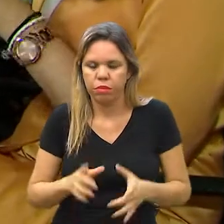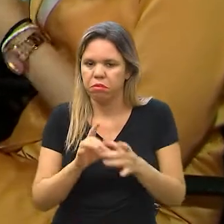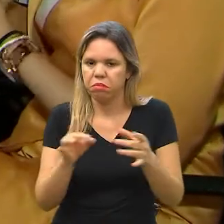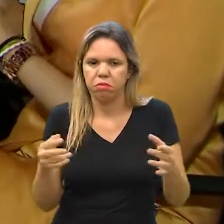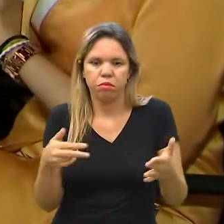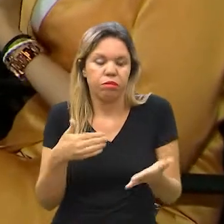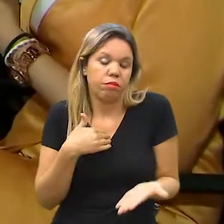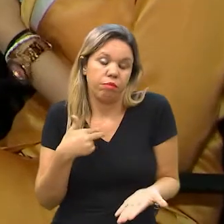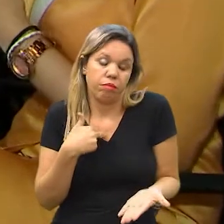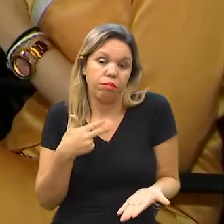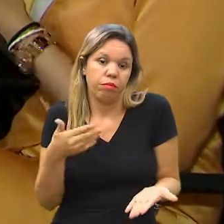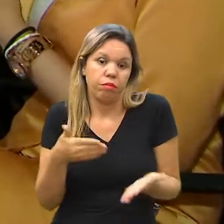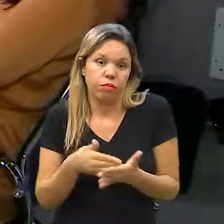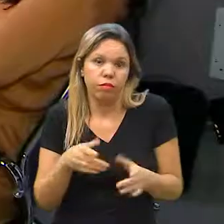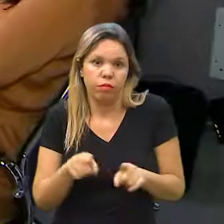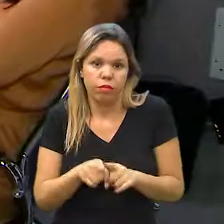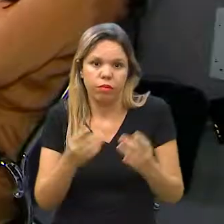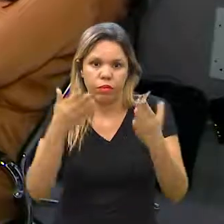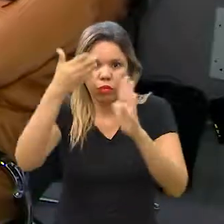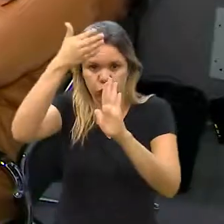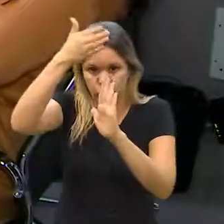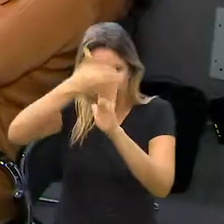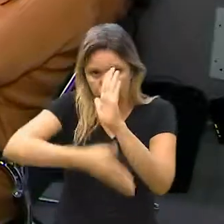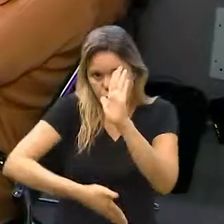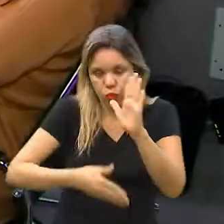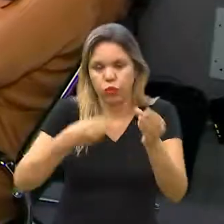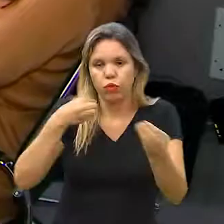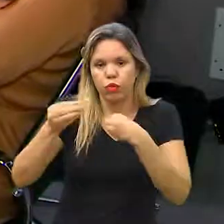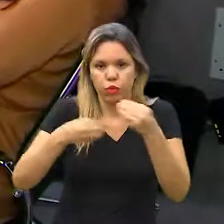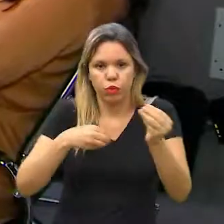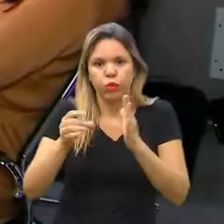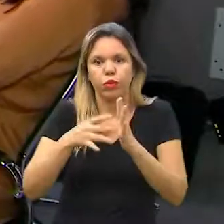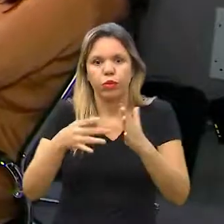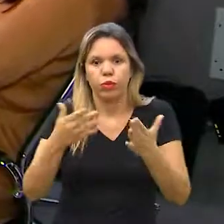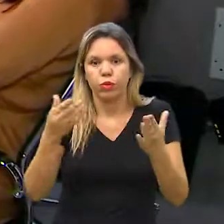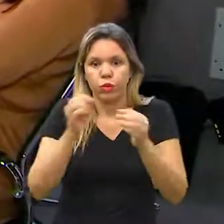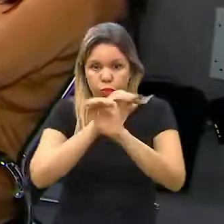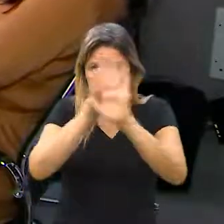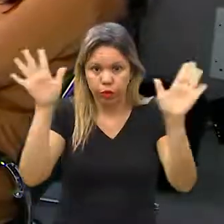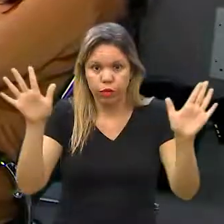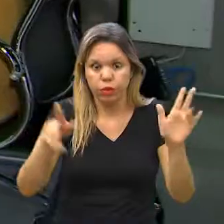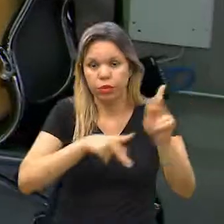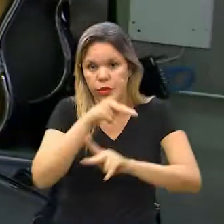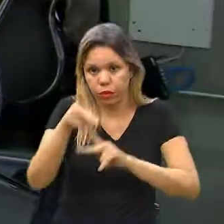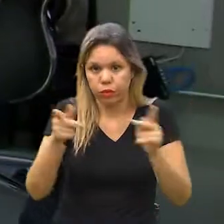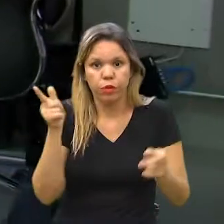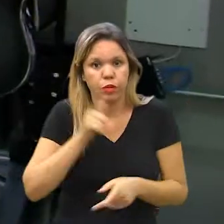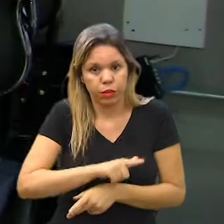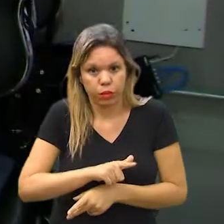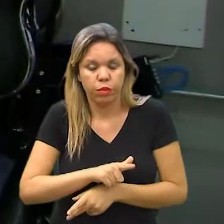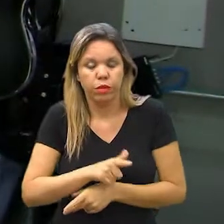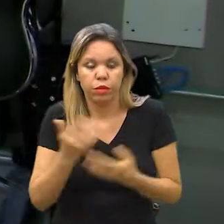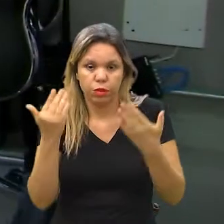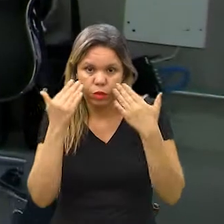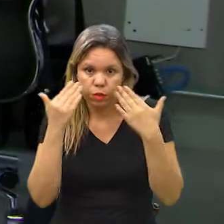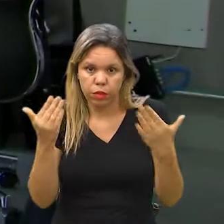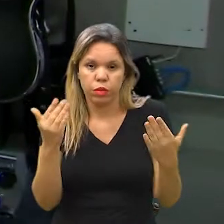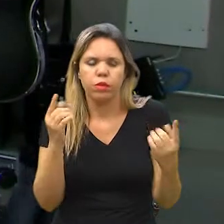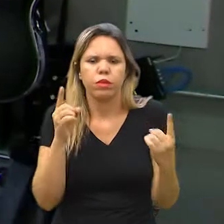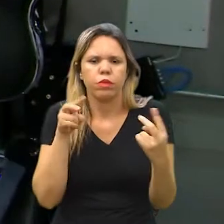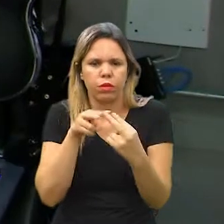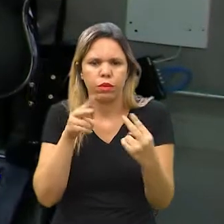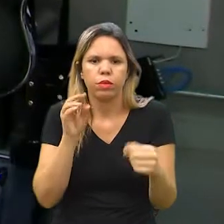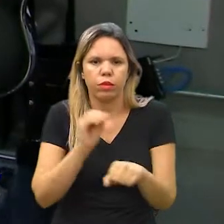não permite que sejam colocadas divisórias de plástico ou transparentes para que as pessoas consigam se ver